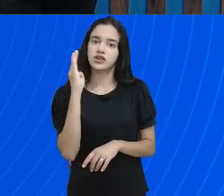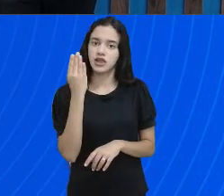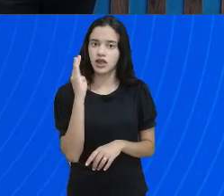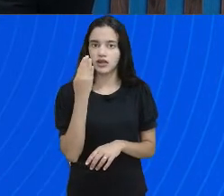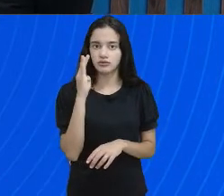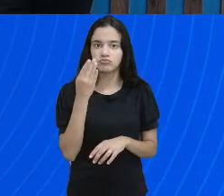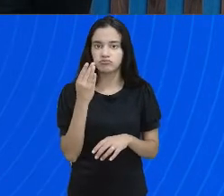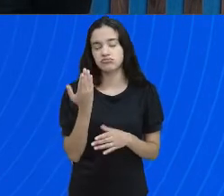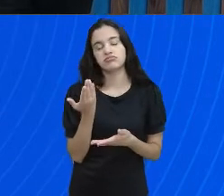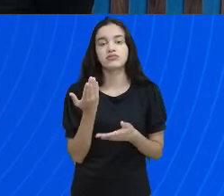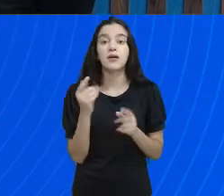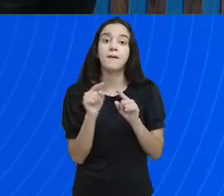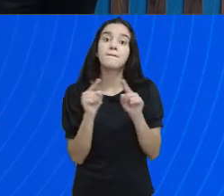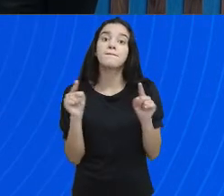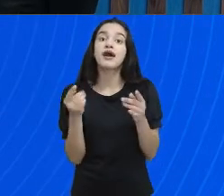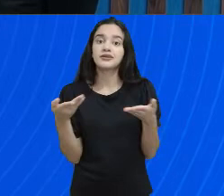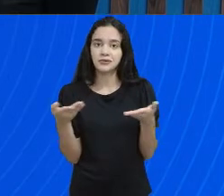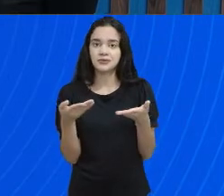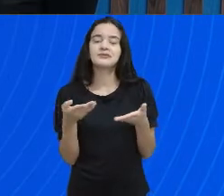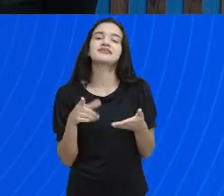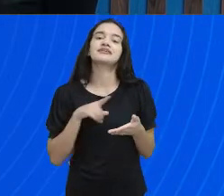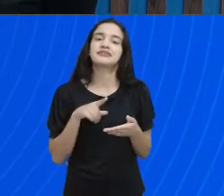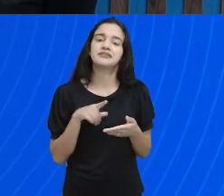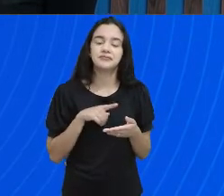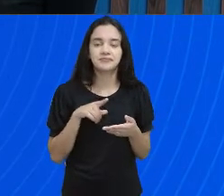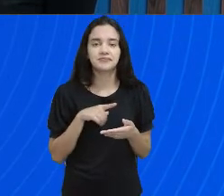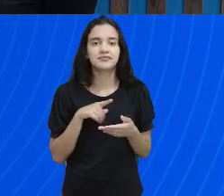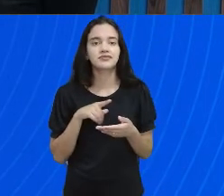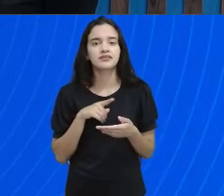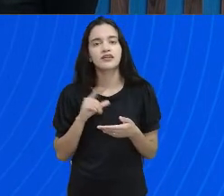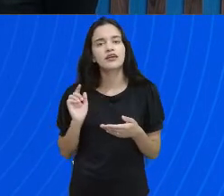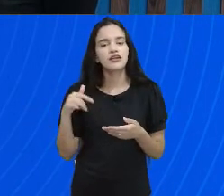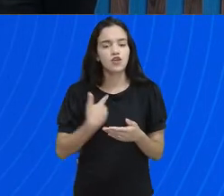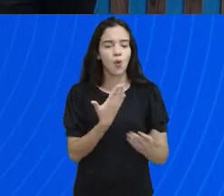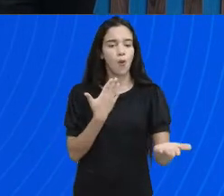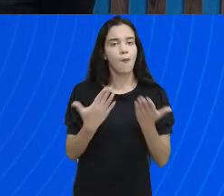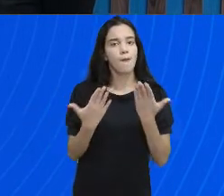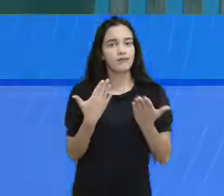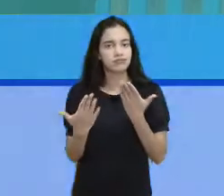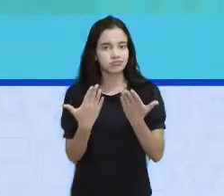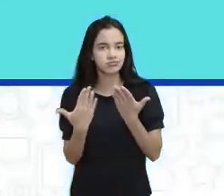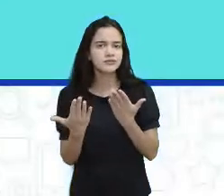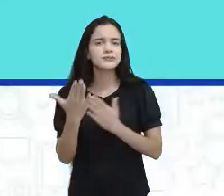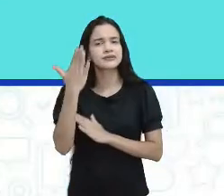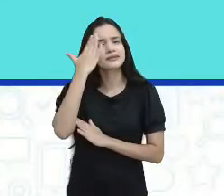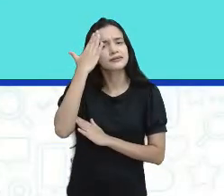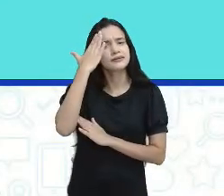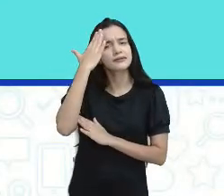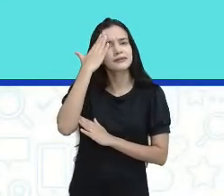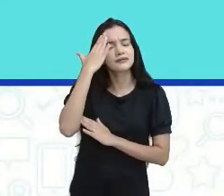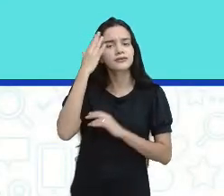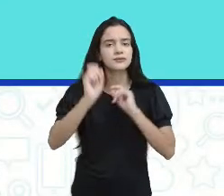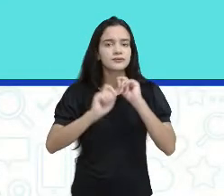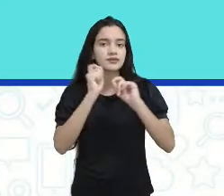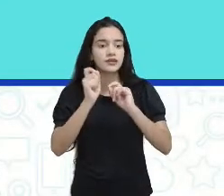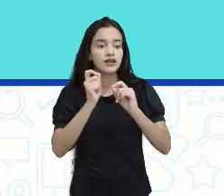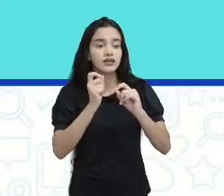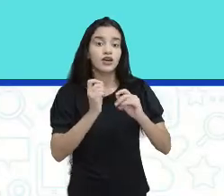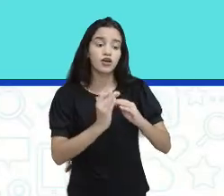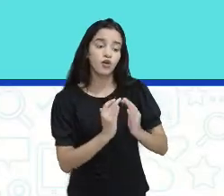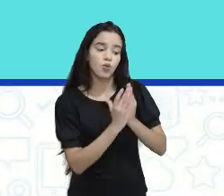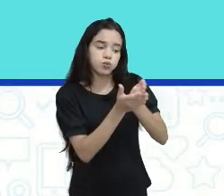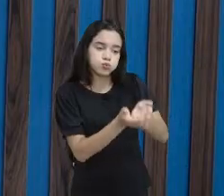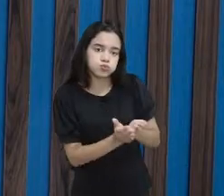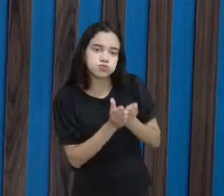nas embarcações hoje em dia. Mas a gente faz essa comparação, né, para entender que eles pegavam o espaço